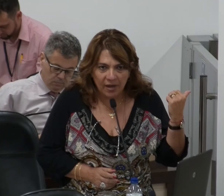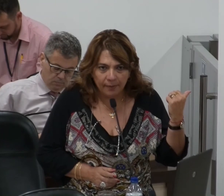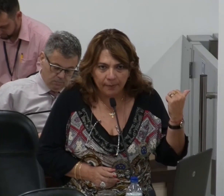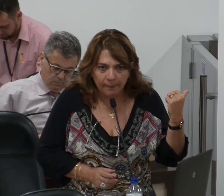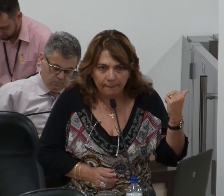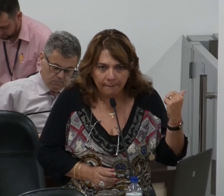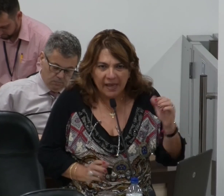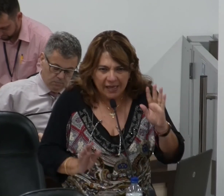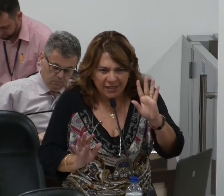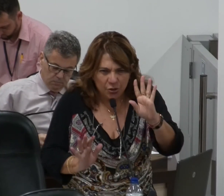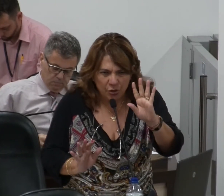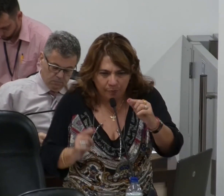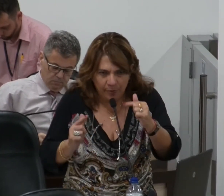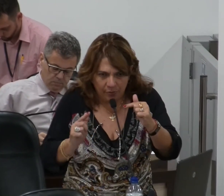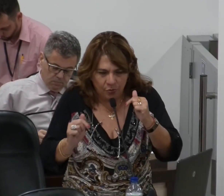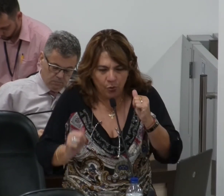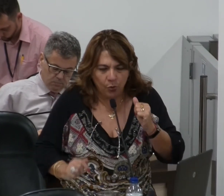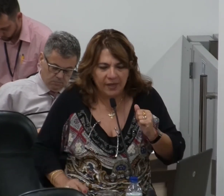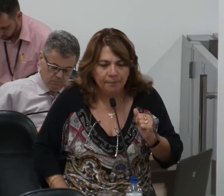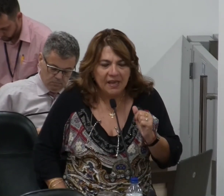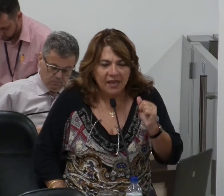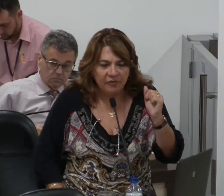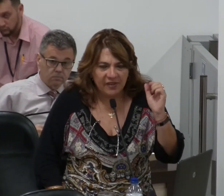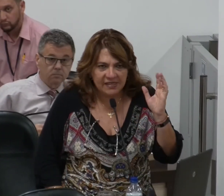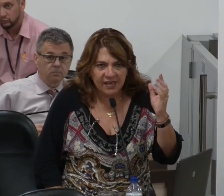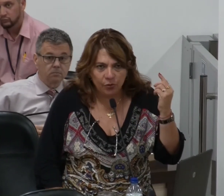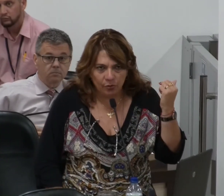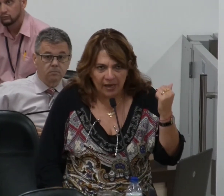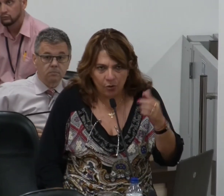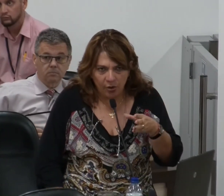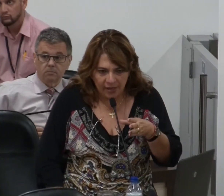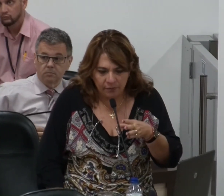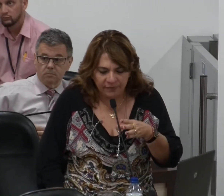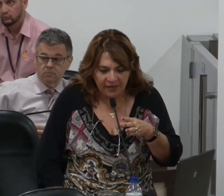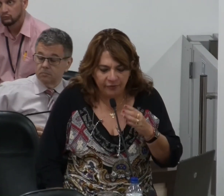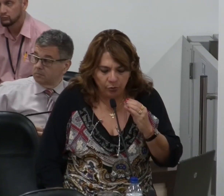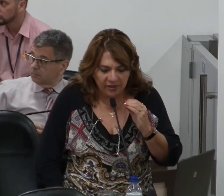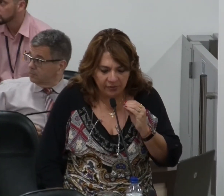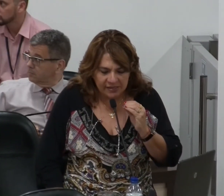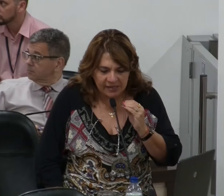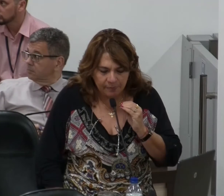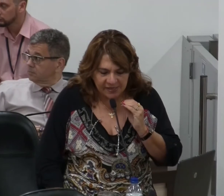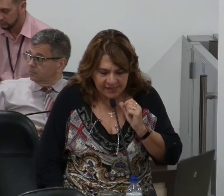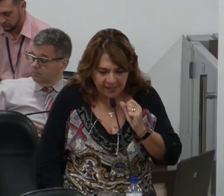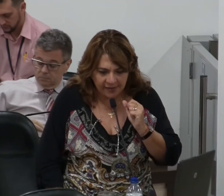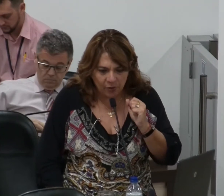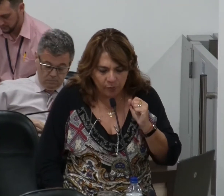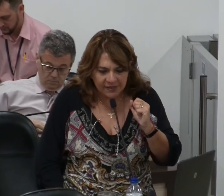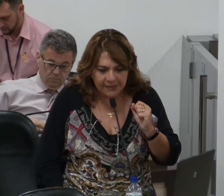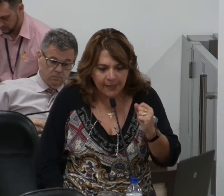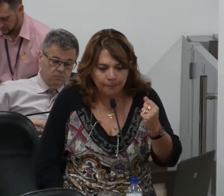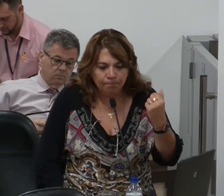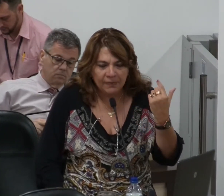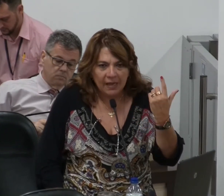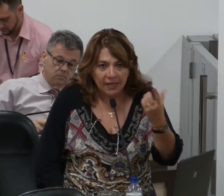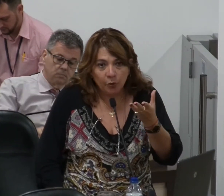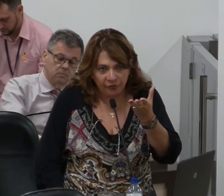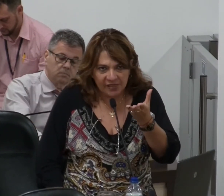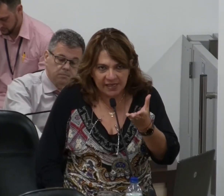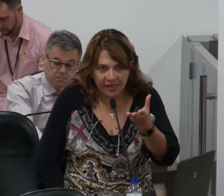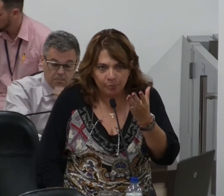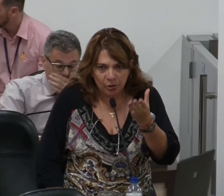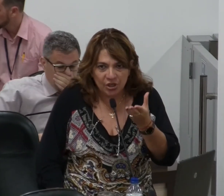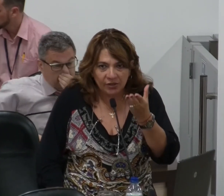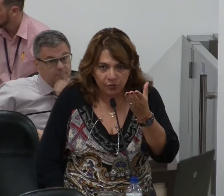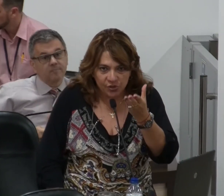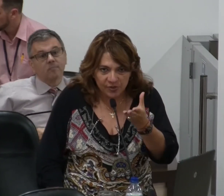fazendo deixa eu só concluir, e fazendo agora, né, voltando a ser presidente da comissão, e eu